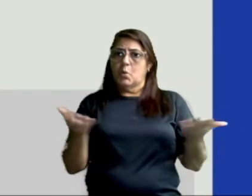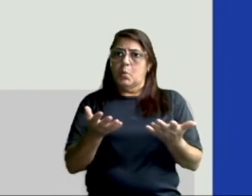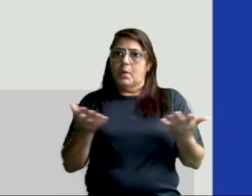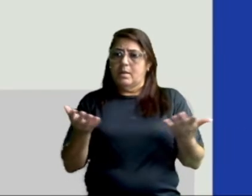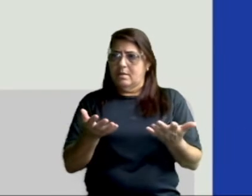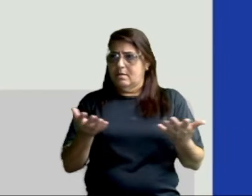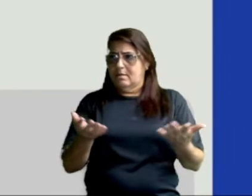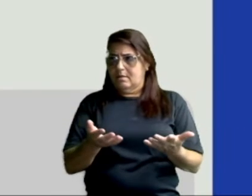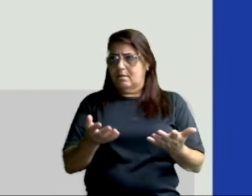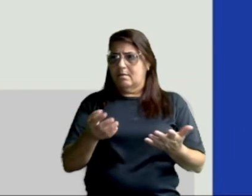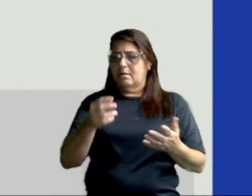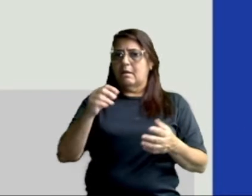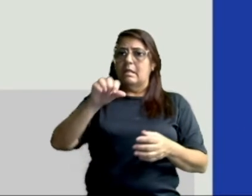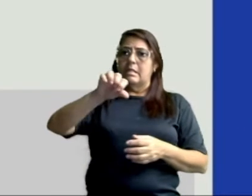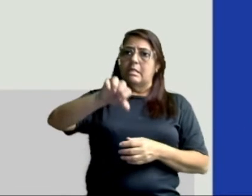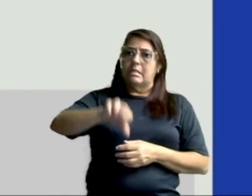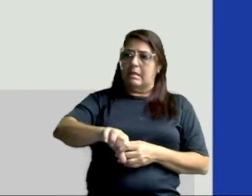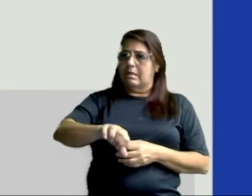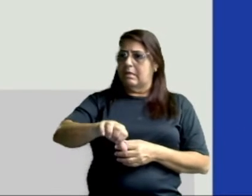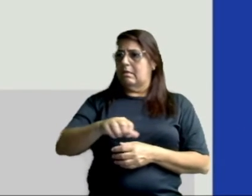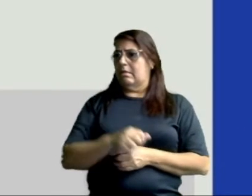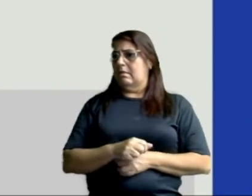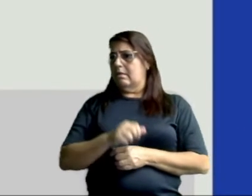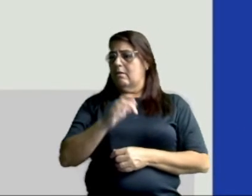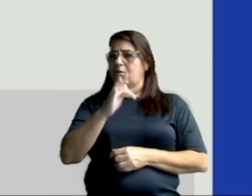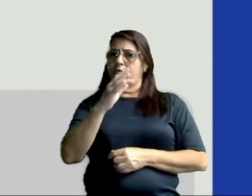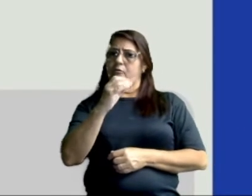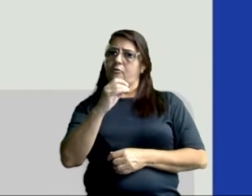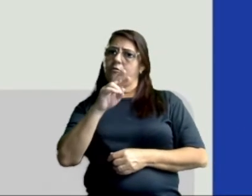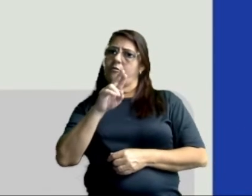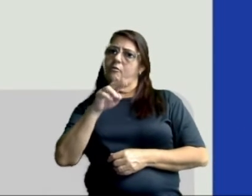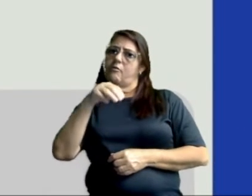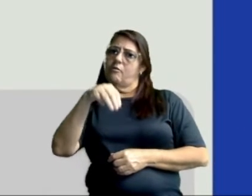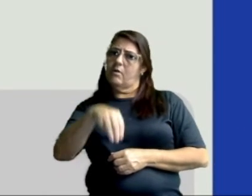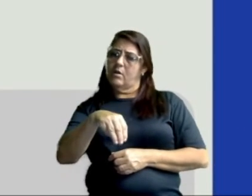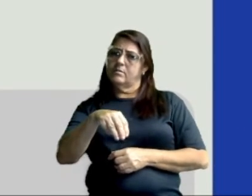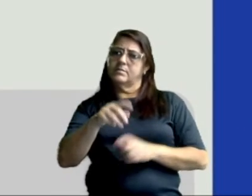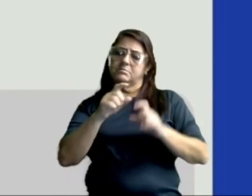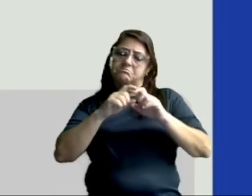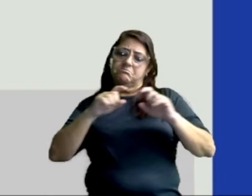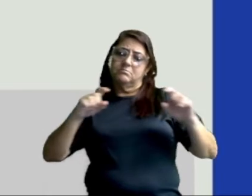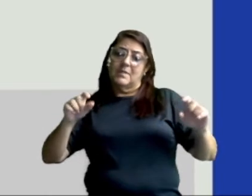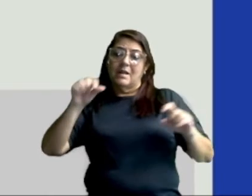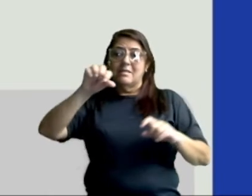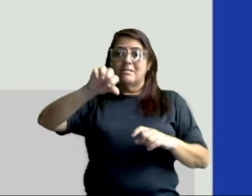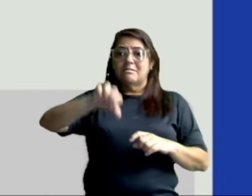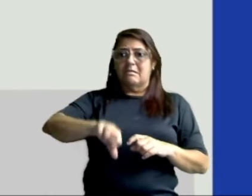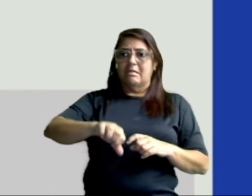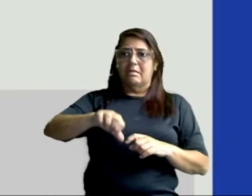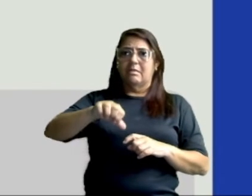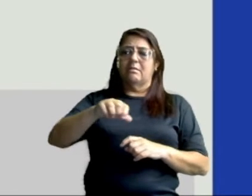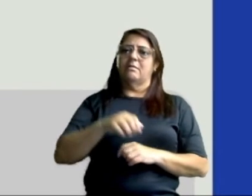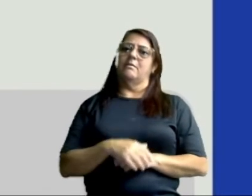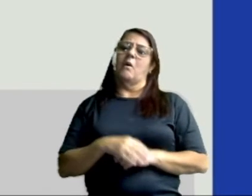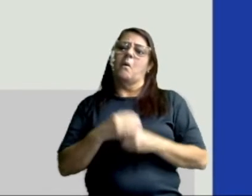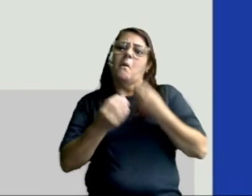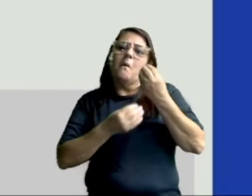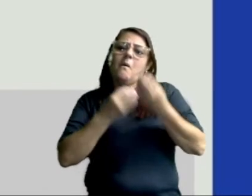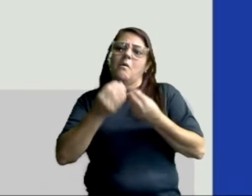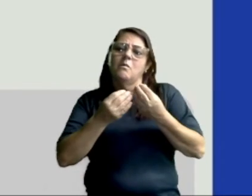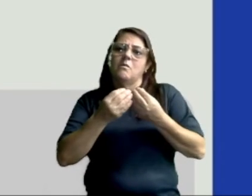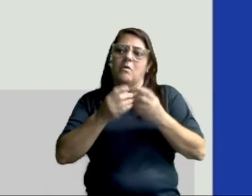simple present, na negative form, ou seja, na forma negativa. Como é que você faz para negar?